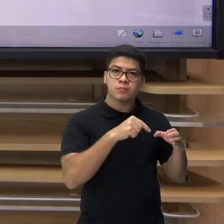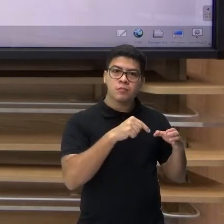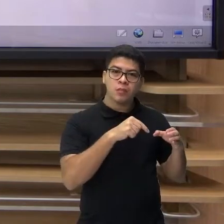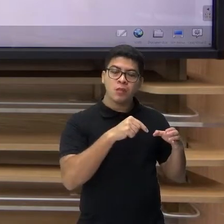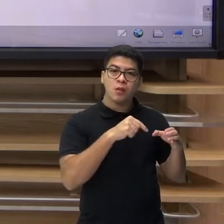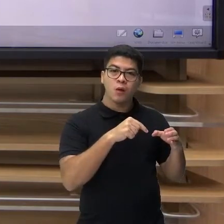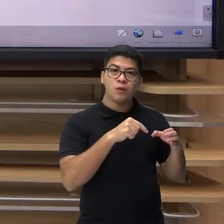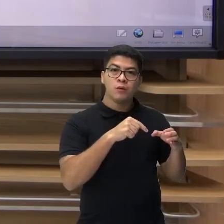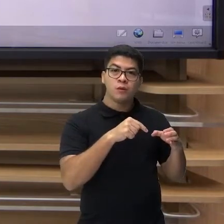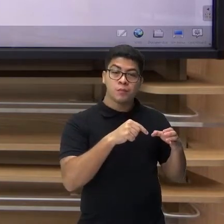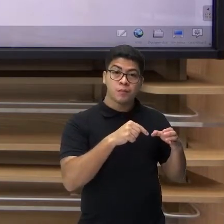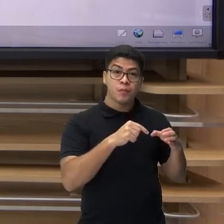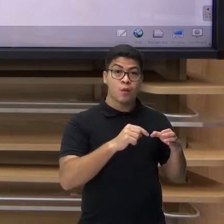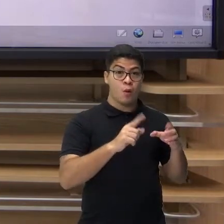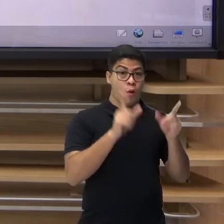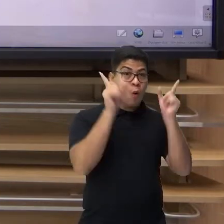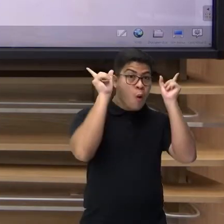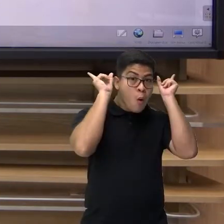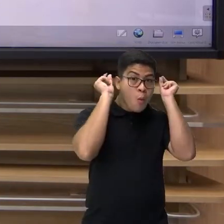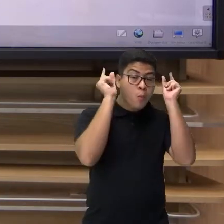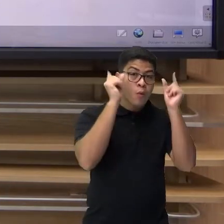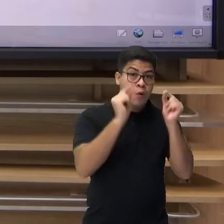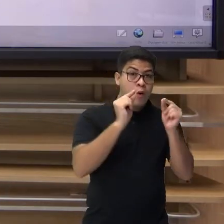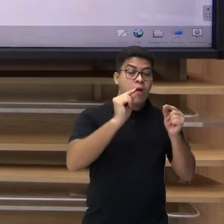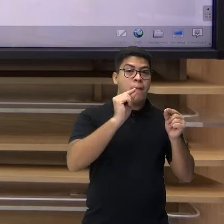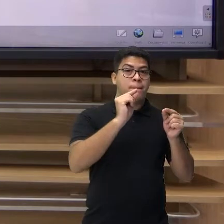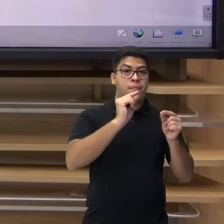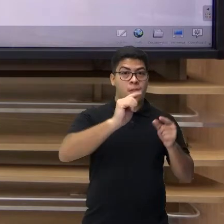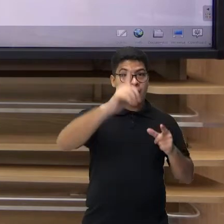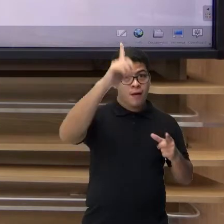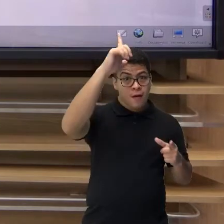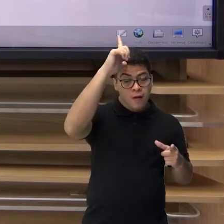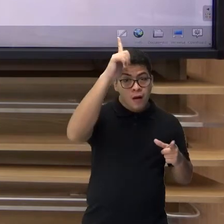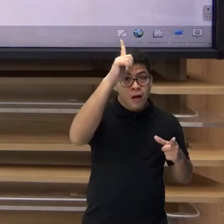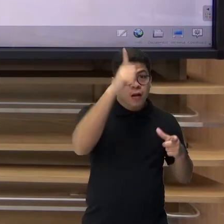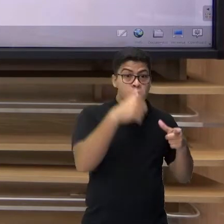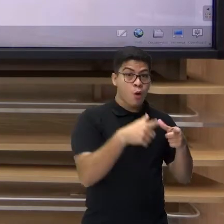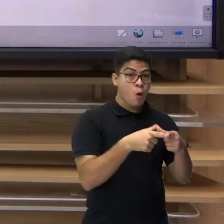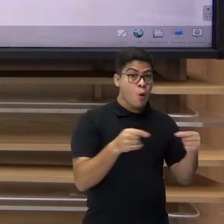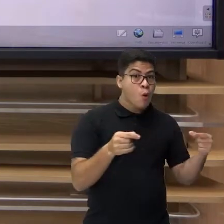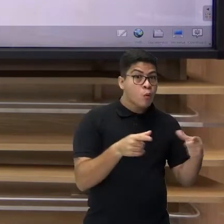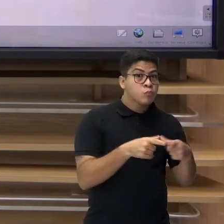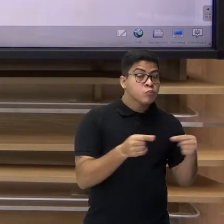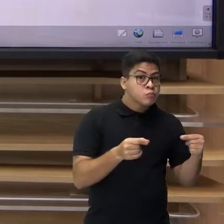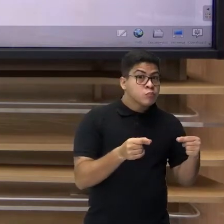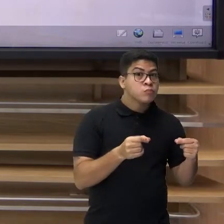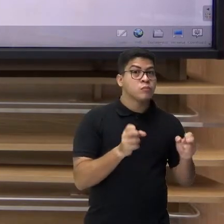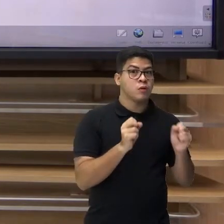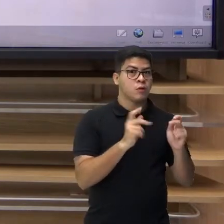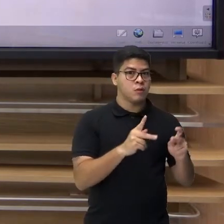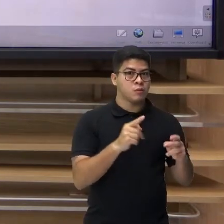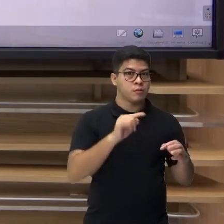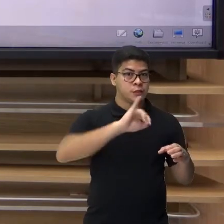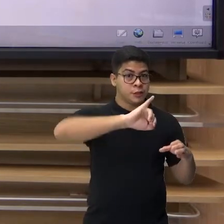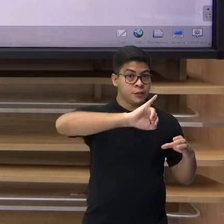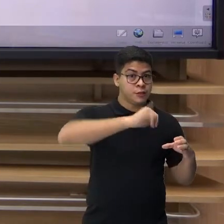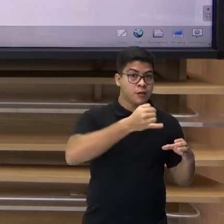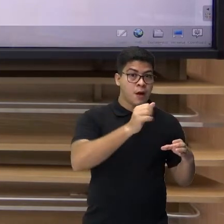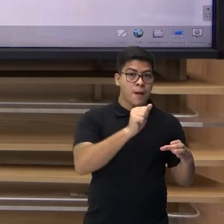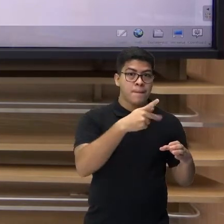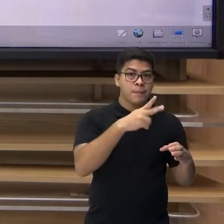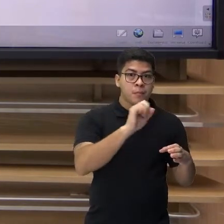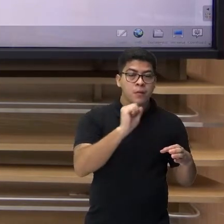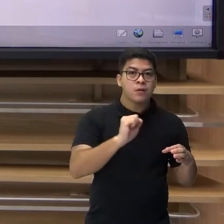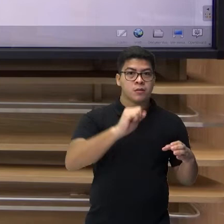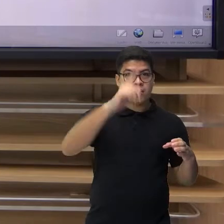formação aqui do eixo Roma, Berlim e Tóquio. Quem são os nossos protagonistas? Japão,